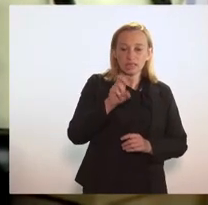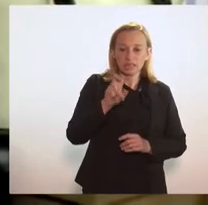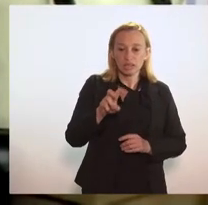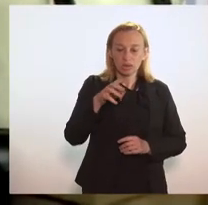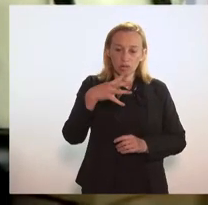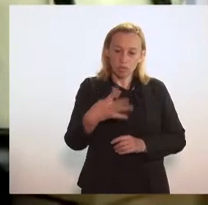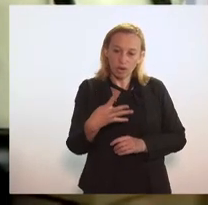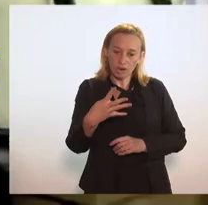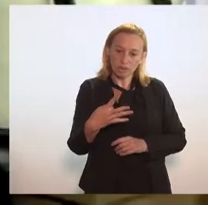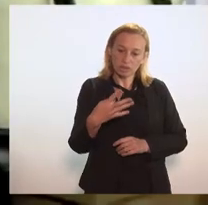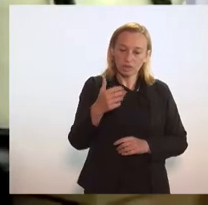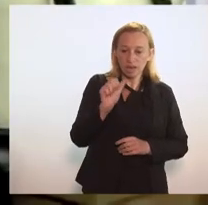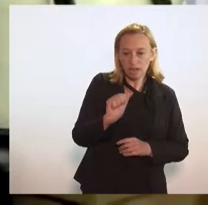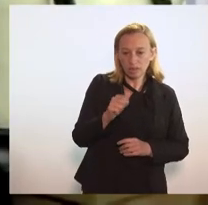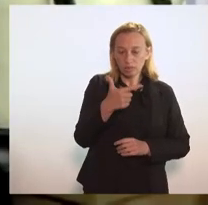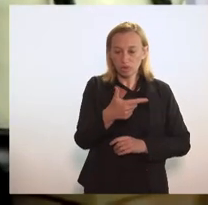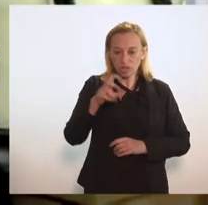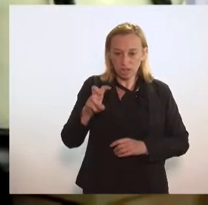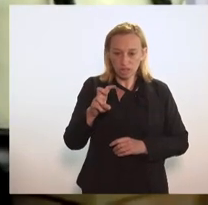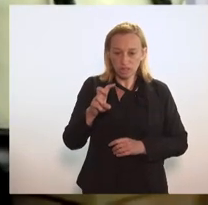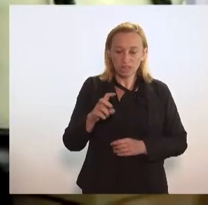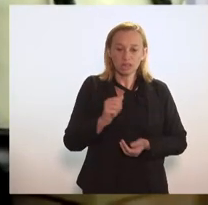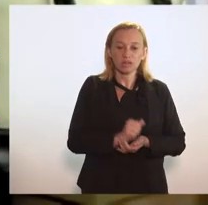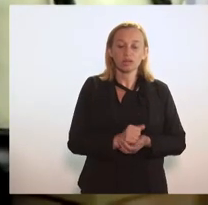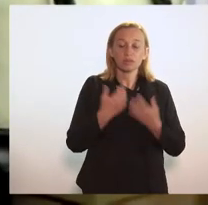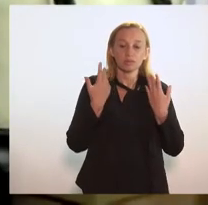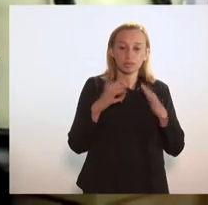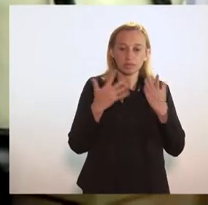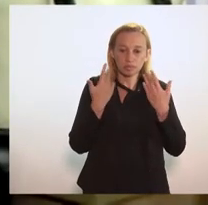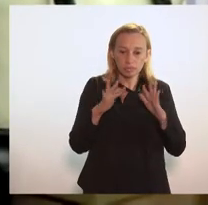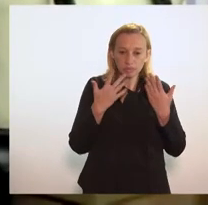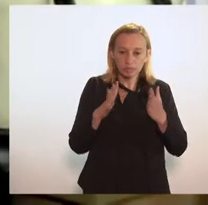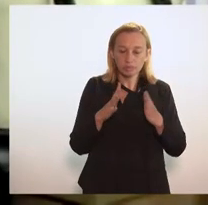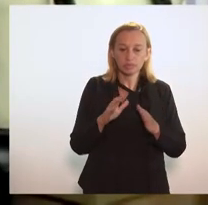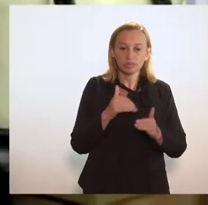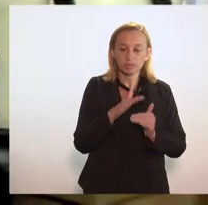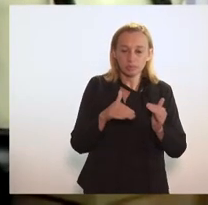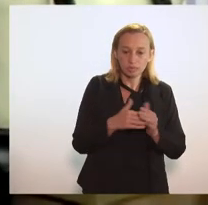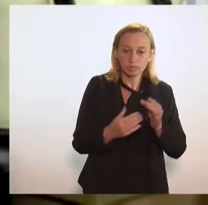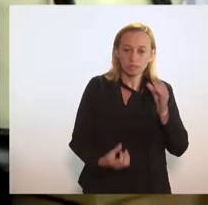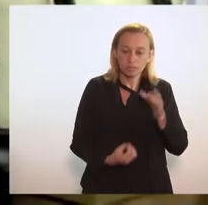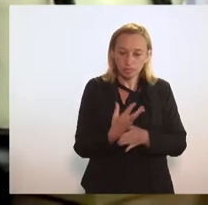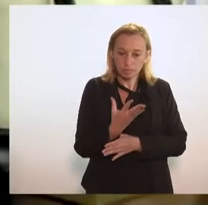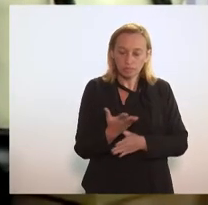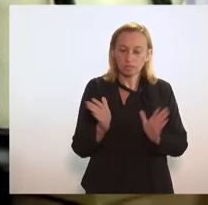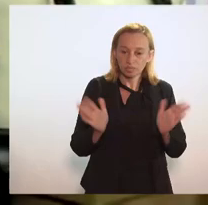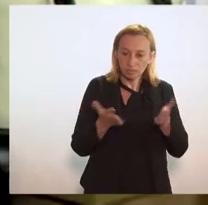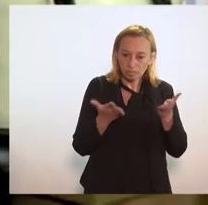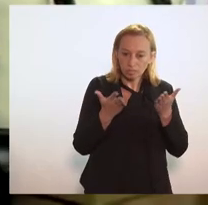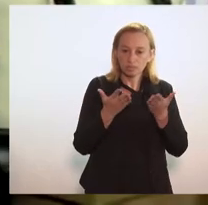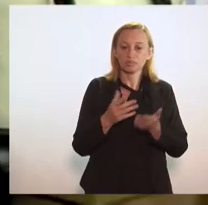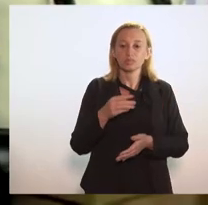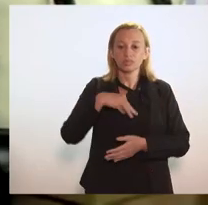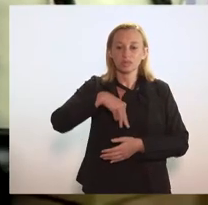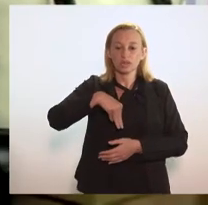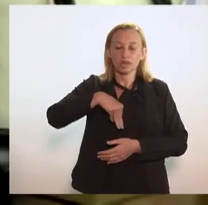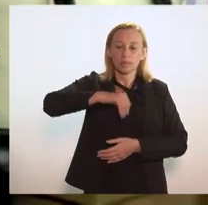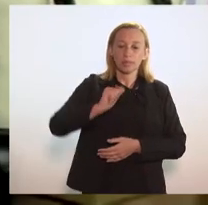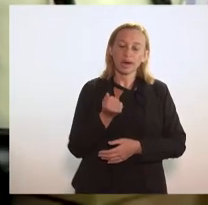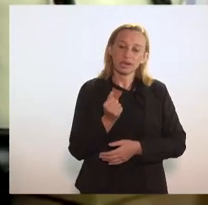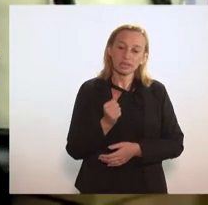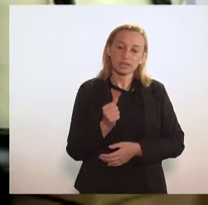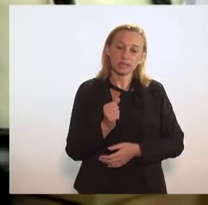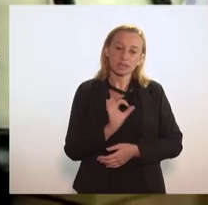1054 a de 2015 parabenizando aí uns autores que ela belíssima iniciativa a deputada Martha Rocha